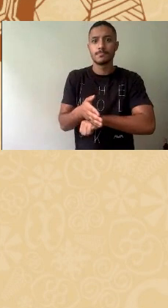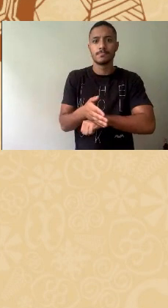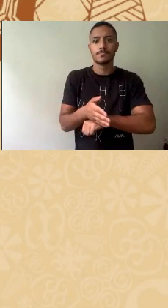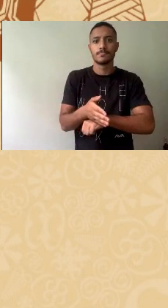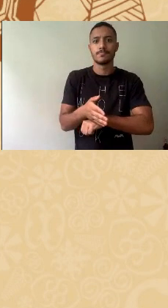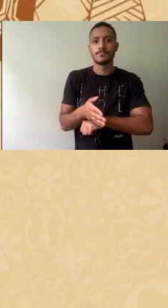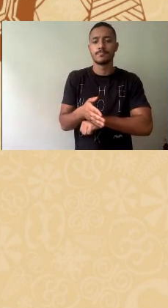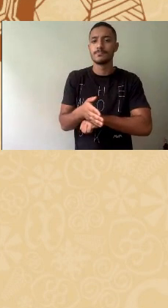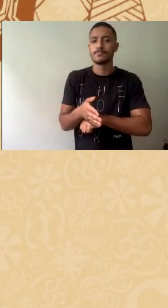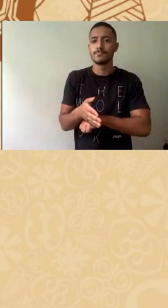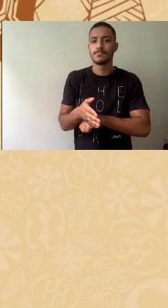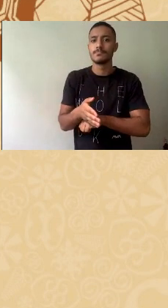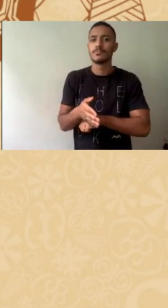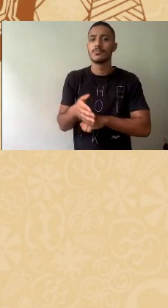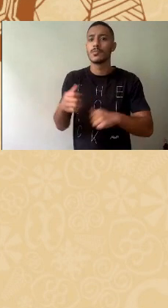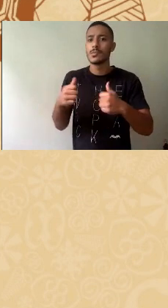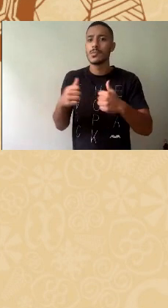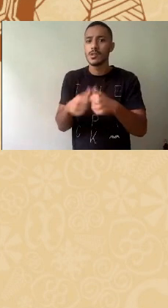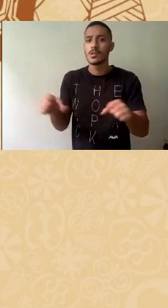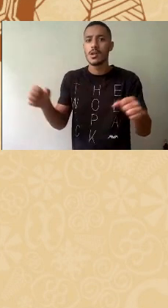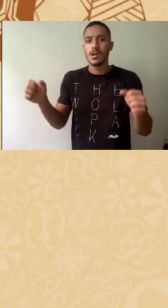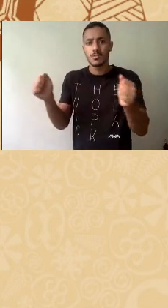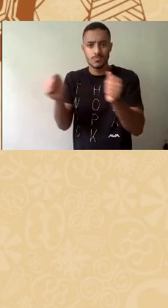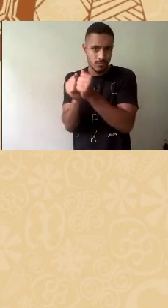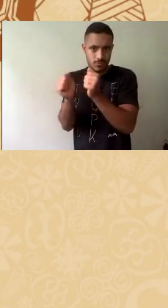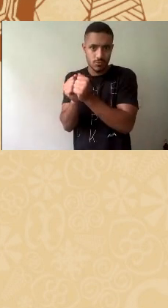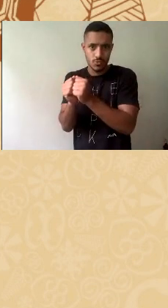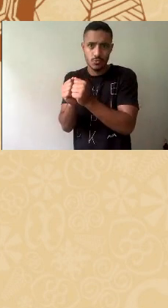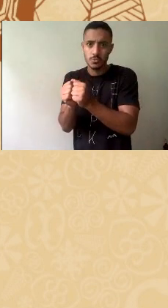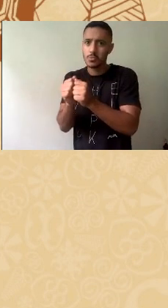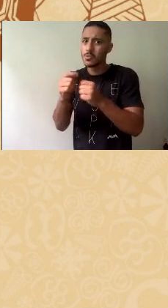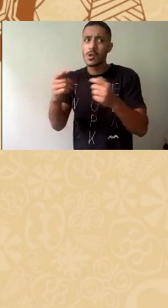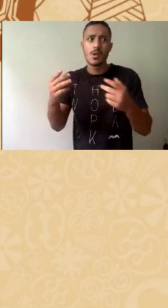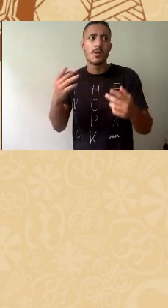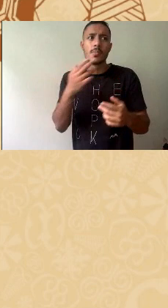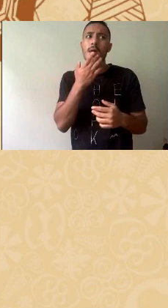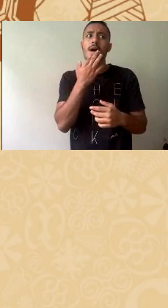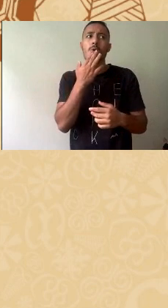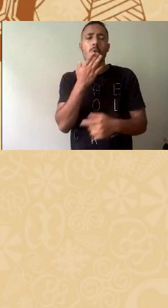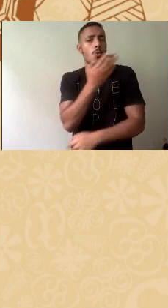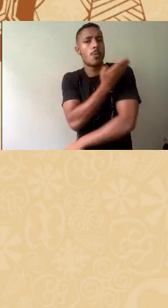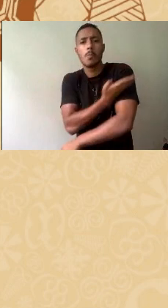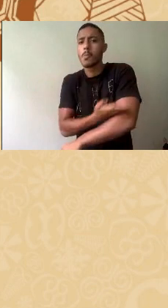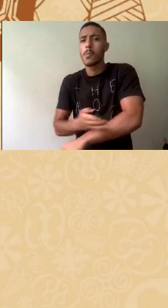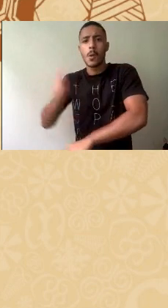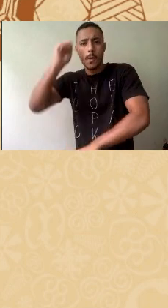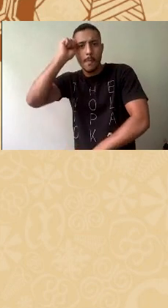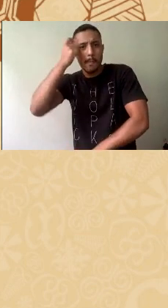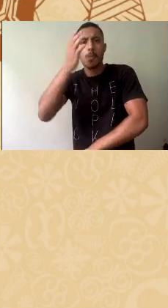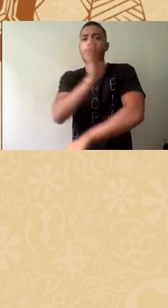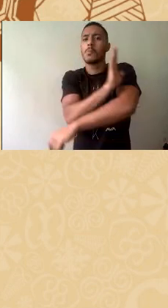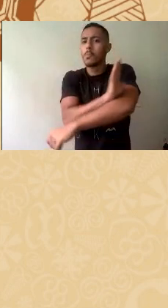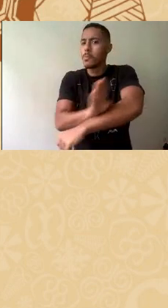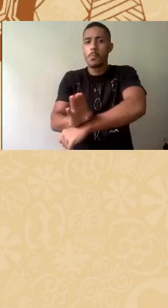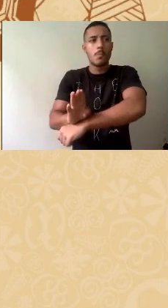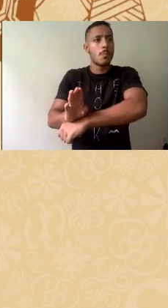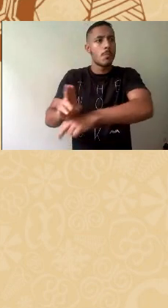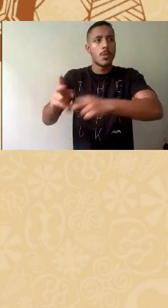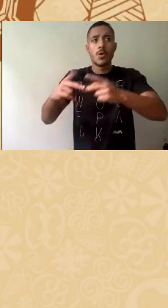interétnicas ou se está numa comissão, independente da cor da pele, enquanto conselheira, enquanto conselheiros, todos deveriam